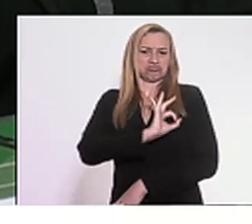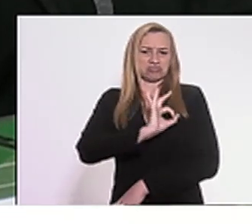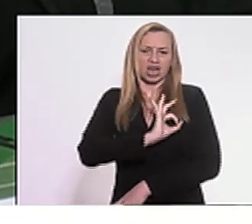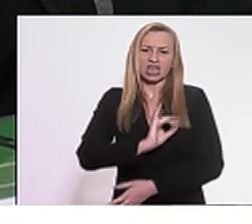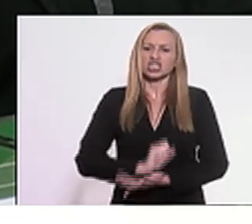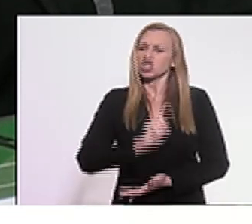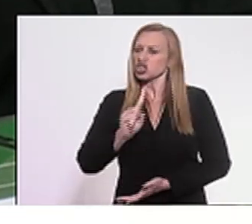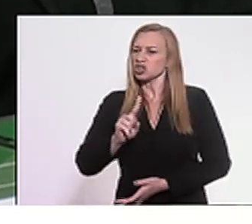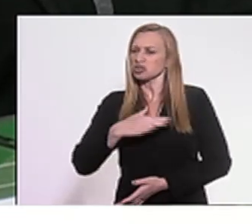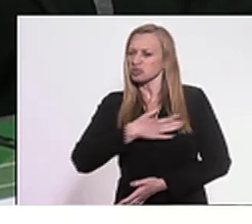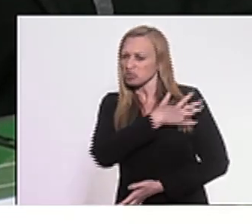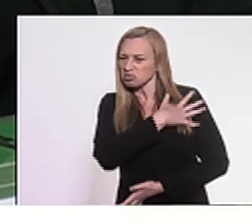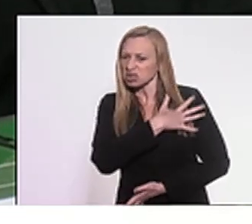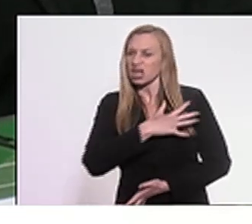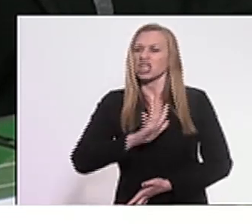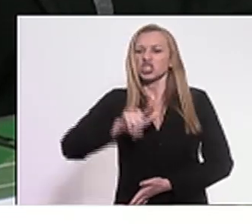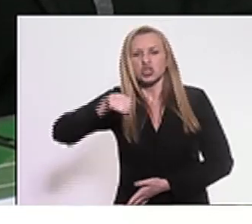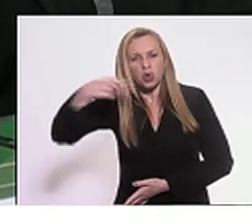e outros